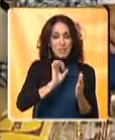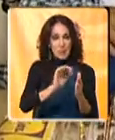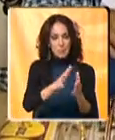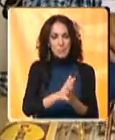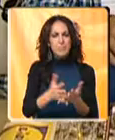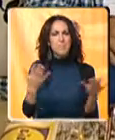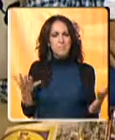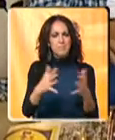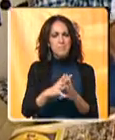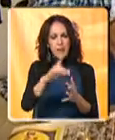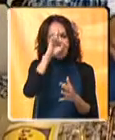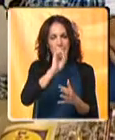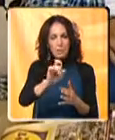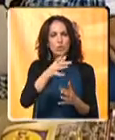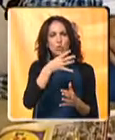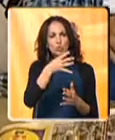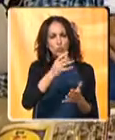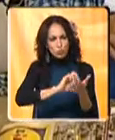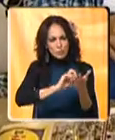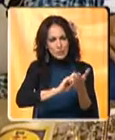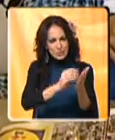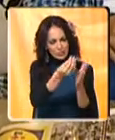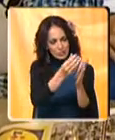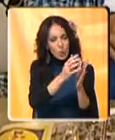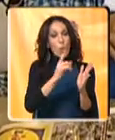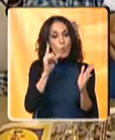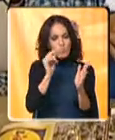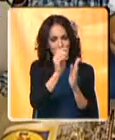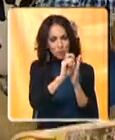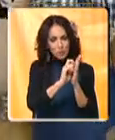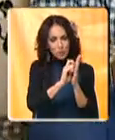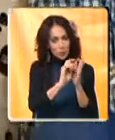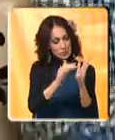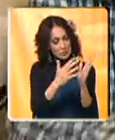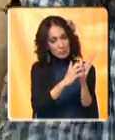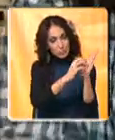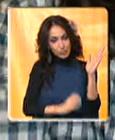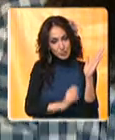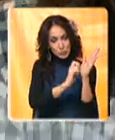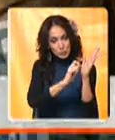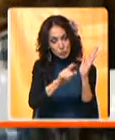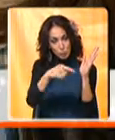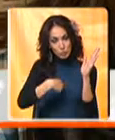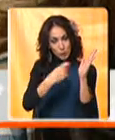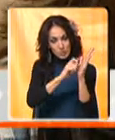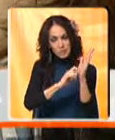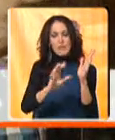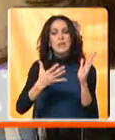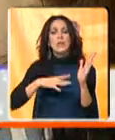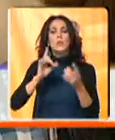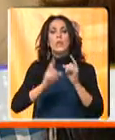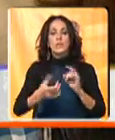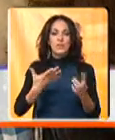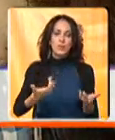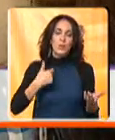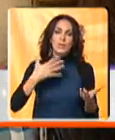Sérgio. Oh, Maria, lembras-te das palavras que tu acrescentaste no e-mail do teu pai? Sim. E o que é que tu querias, portanto, que acontecesse? Eu queria